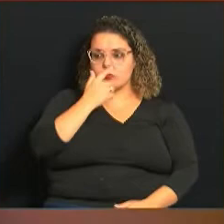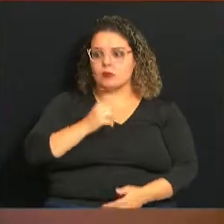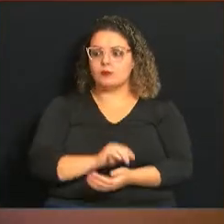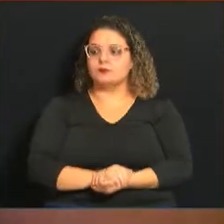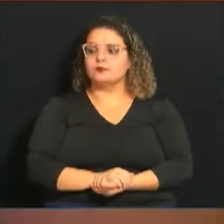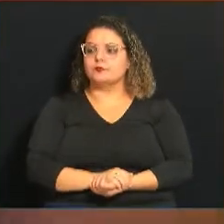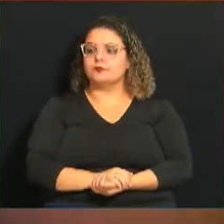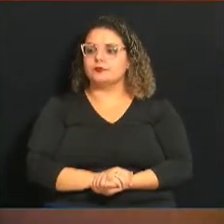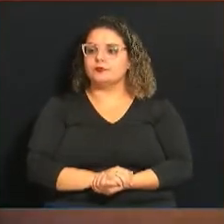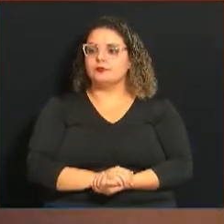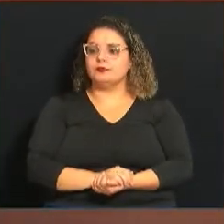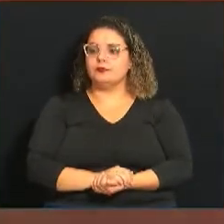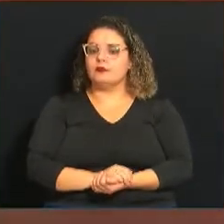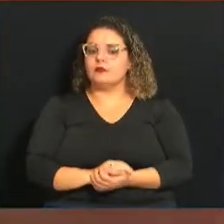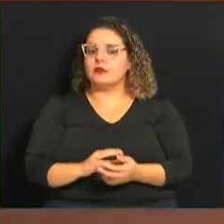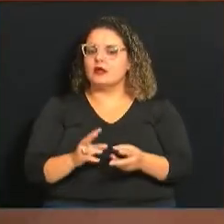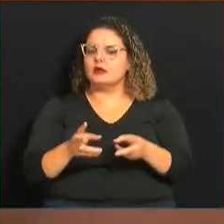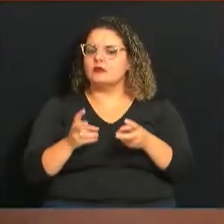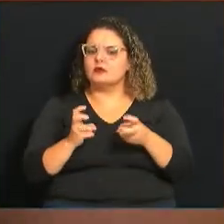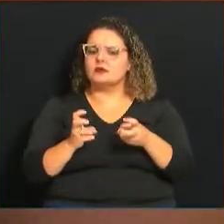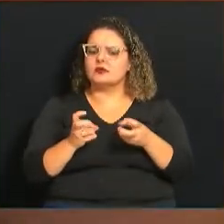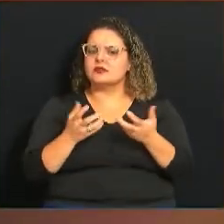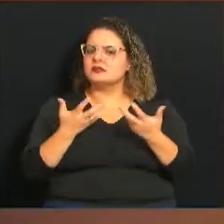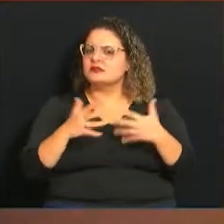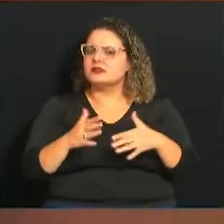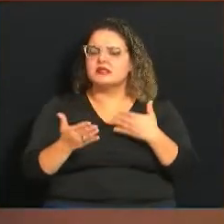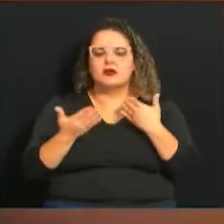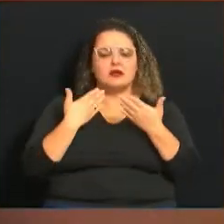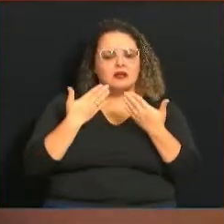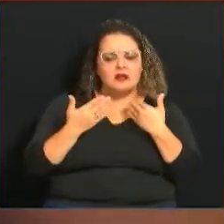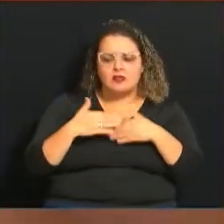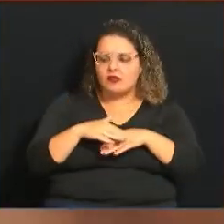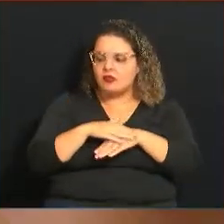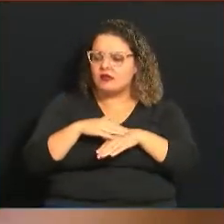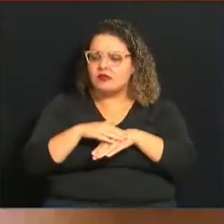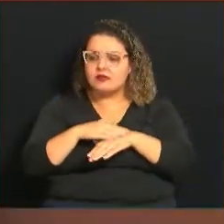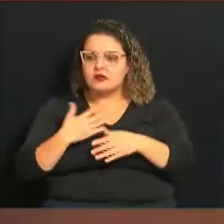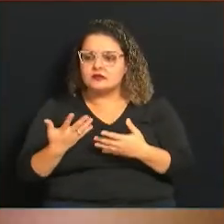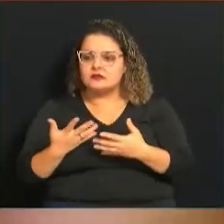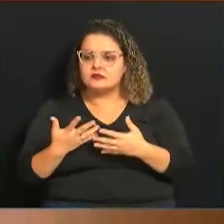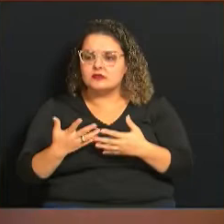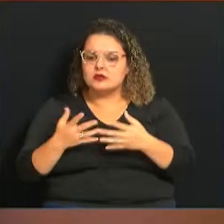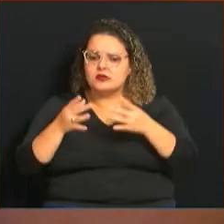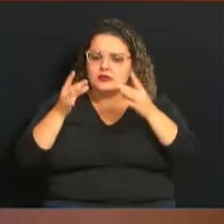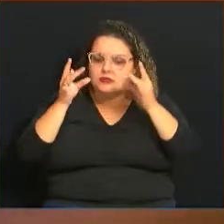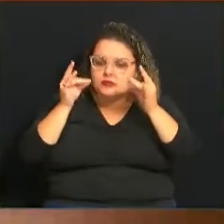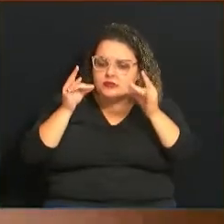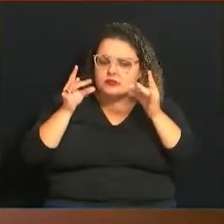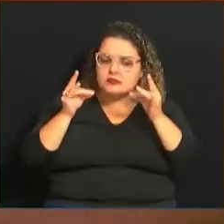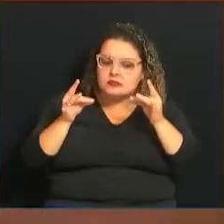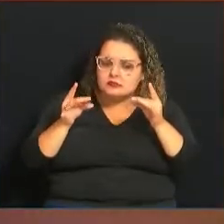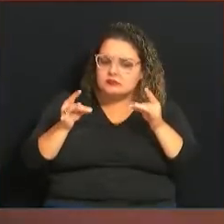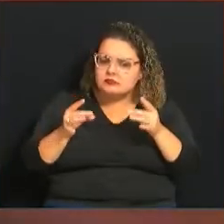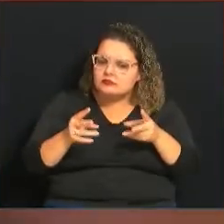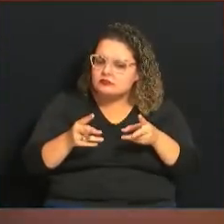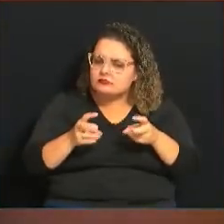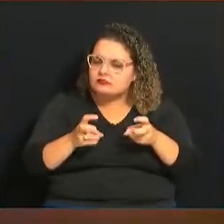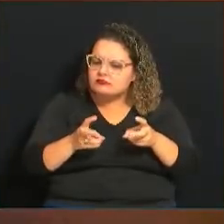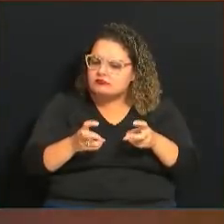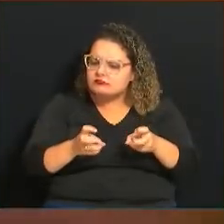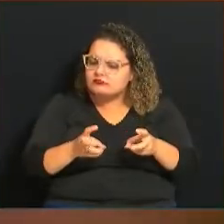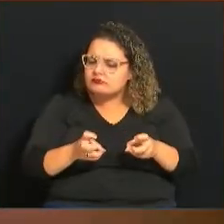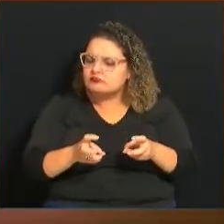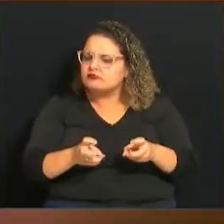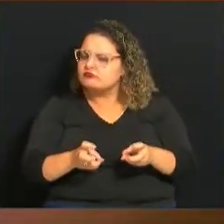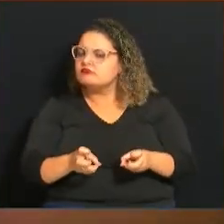ela já não estava mais querendo conversar. Então eu fui me atentando aos pequenos, assim, indícios de